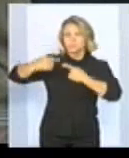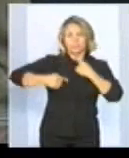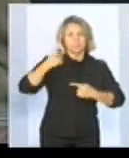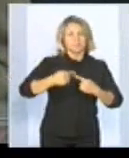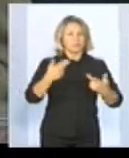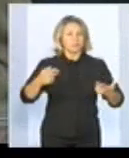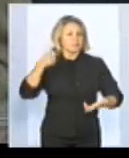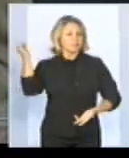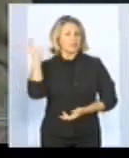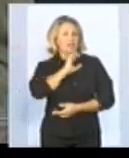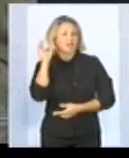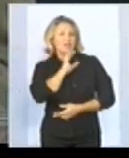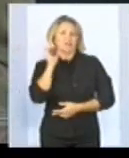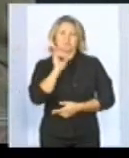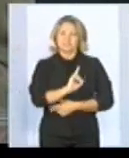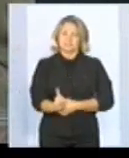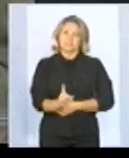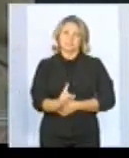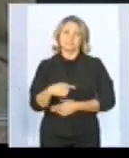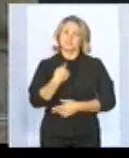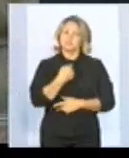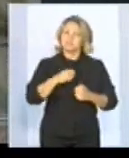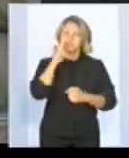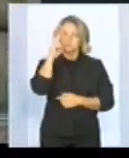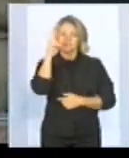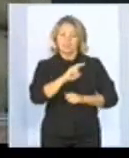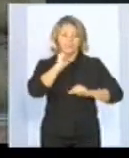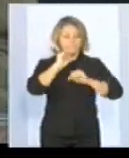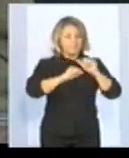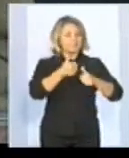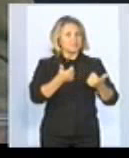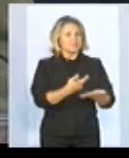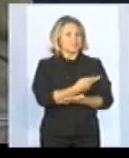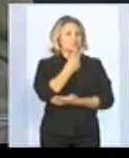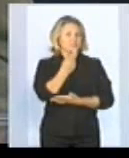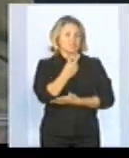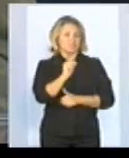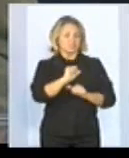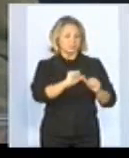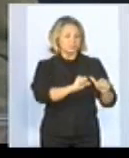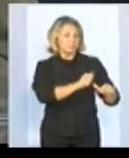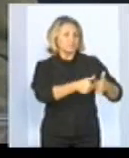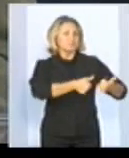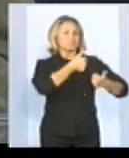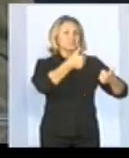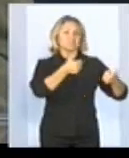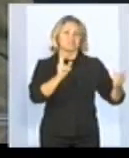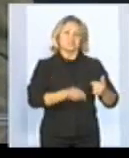necessariamente imediato. Não necessariamente nós vamos observar todas as mudanças que essas alterações legais vão trazer no primeiro